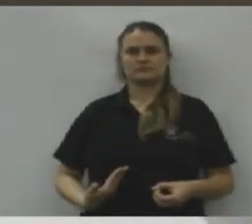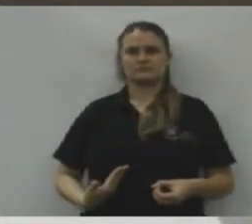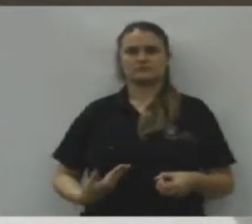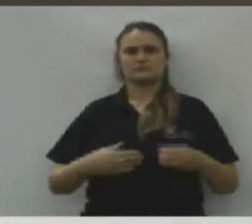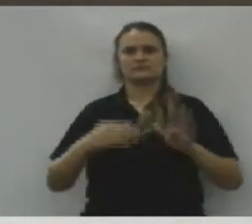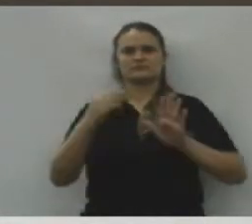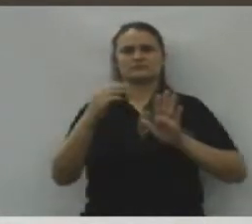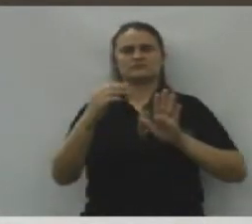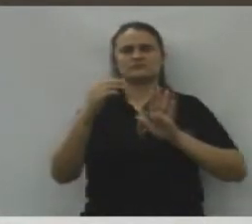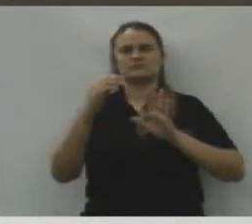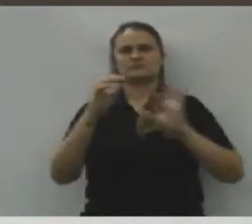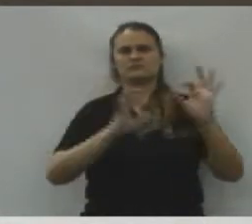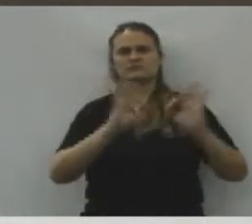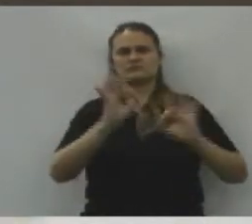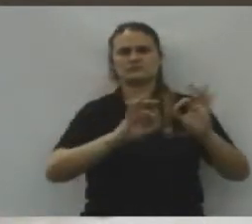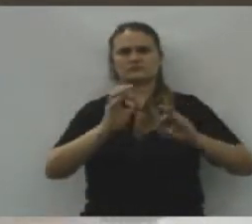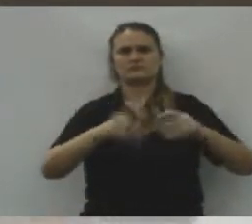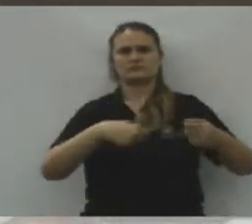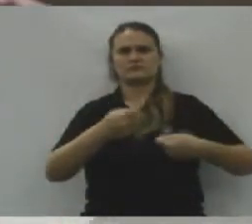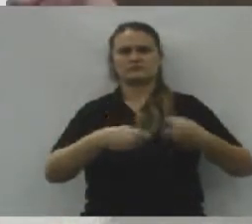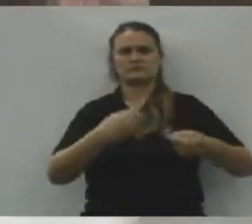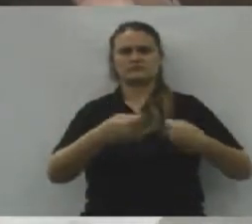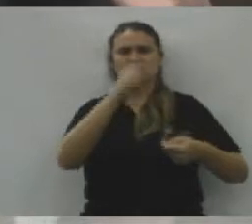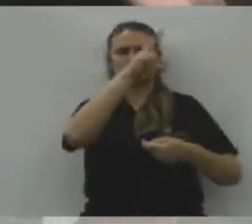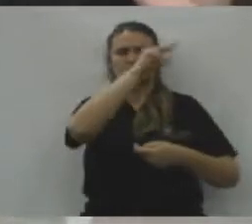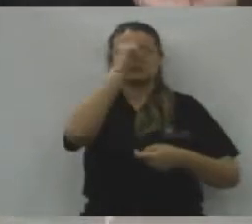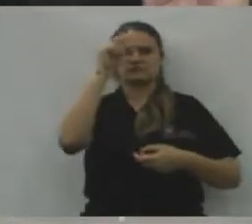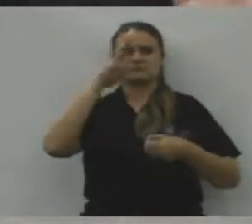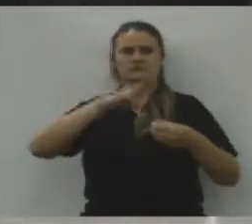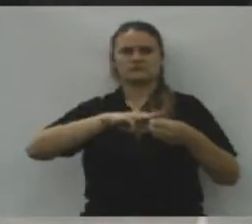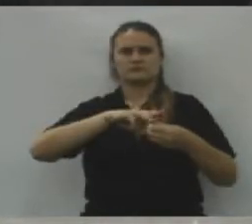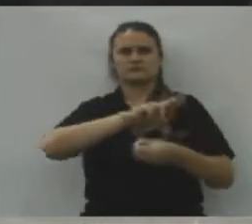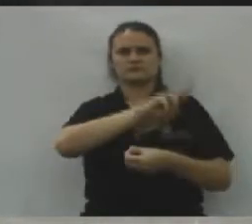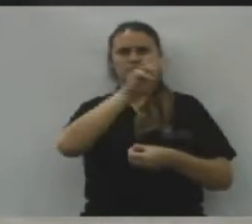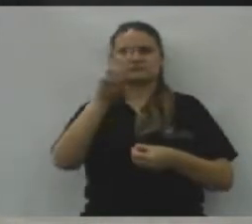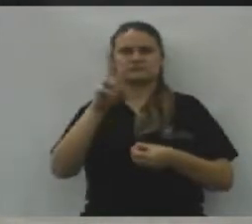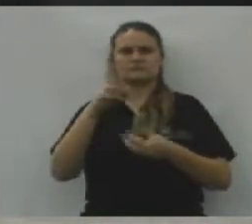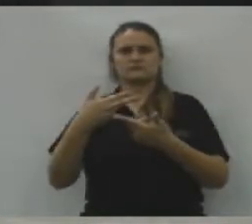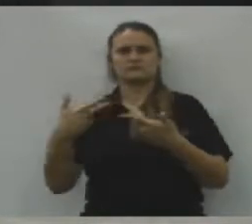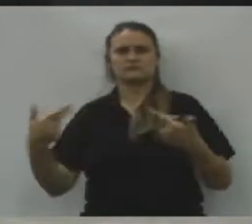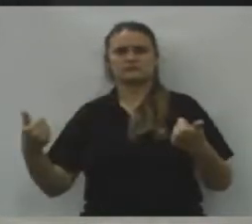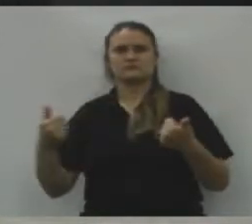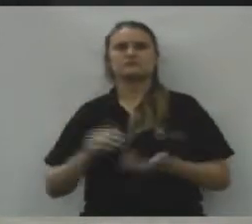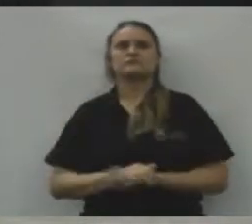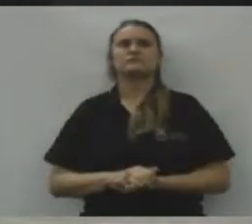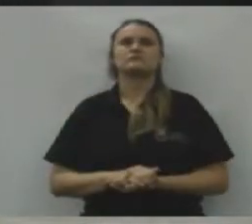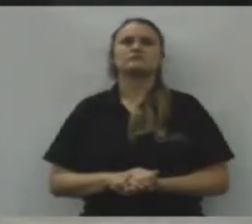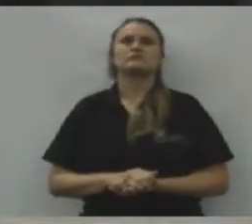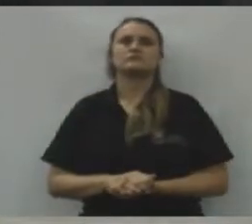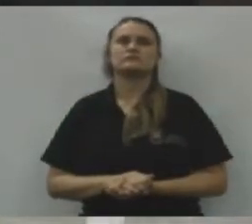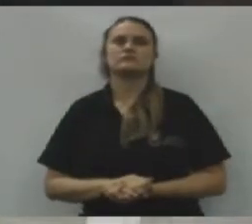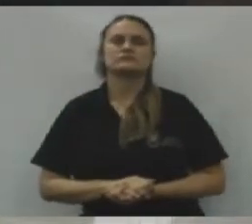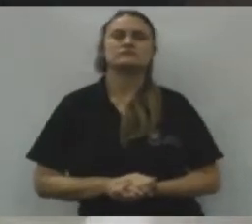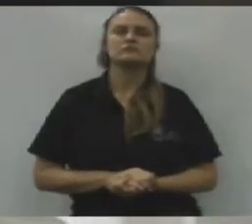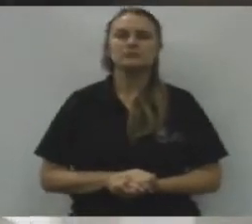estrutura administrativa da Prefeitura Municipal União da Vitória e dá outras providências.